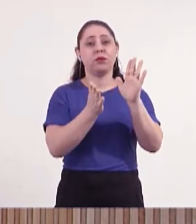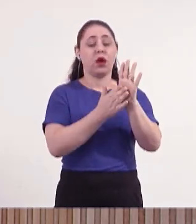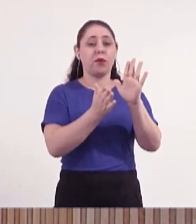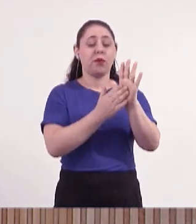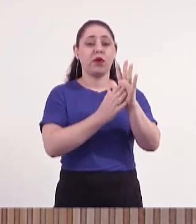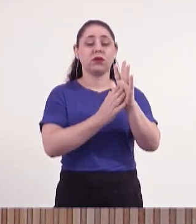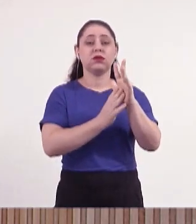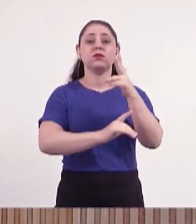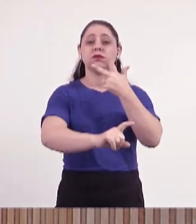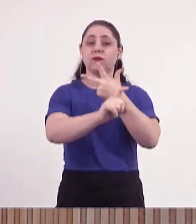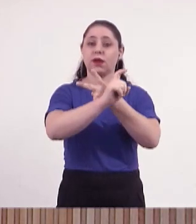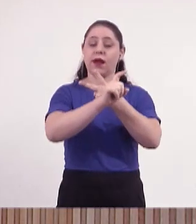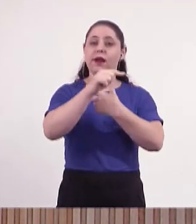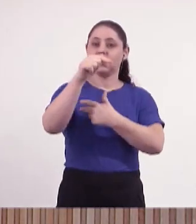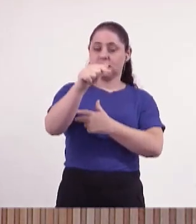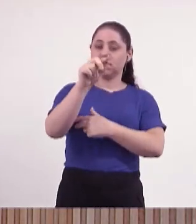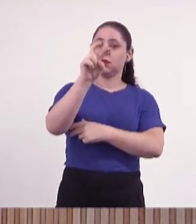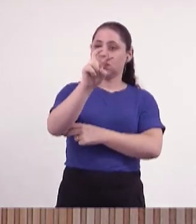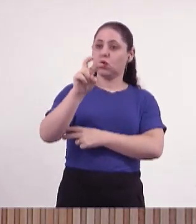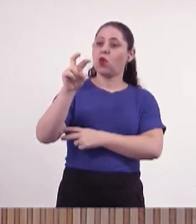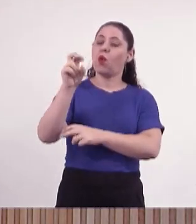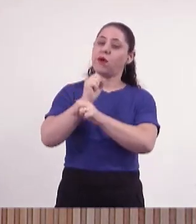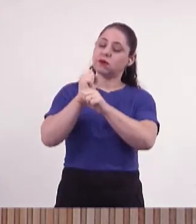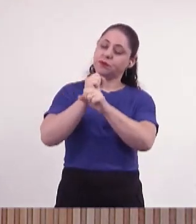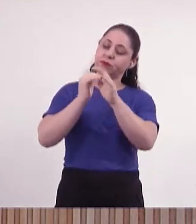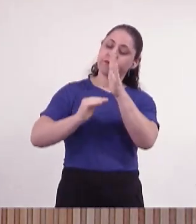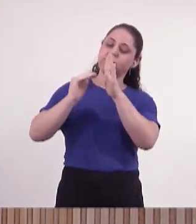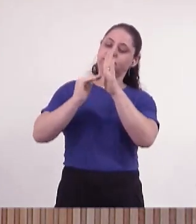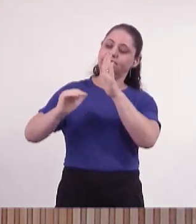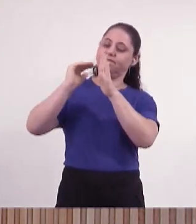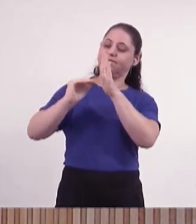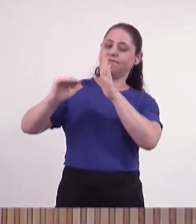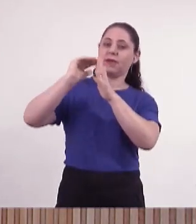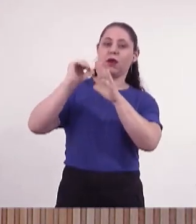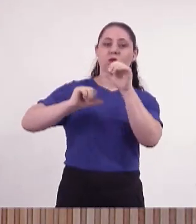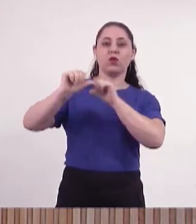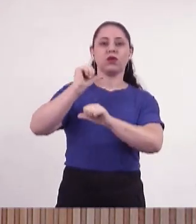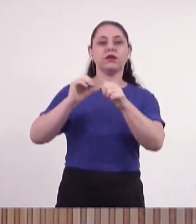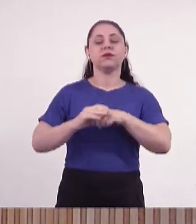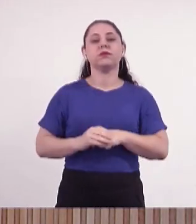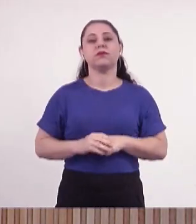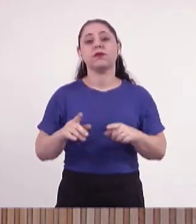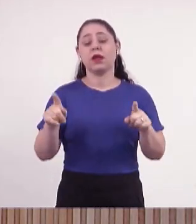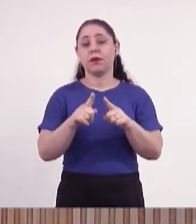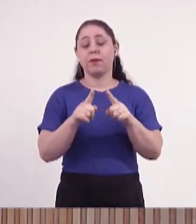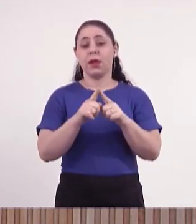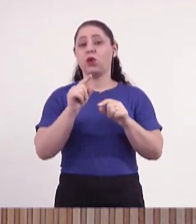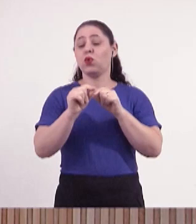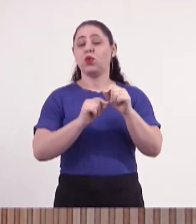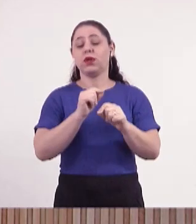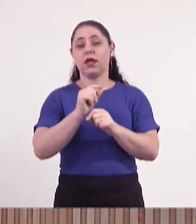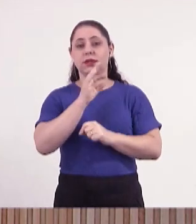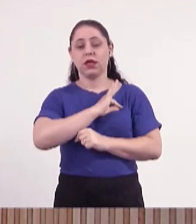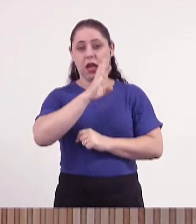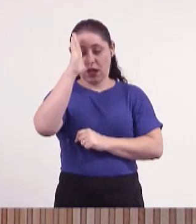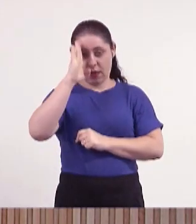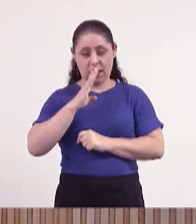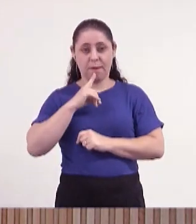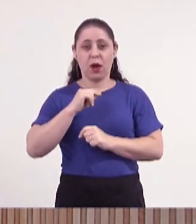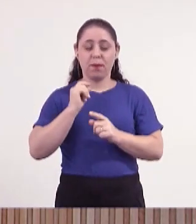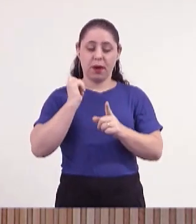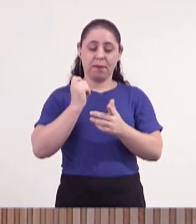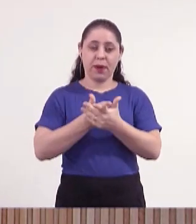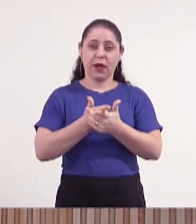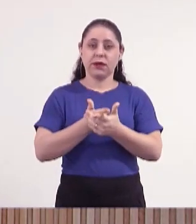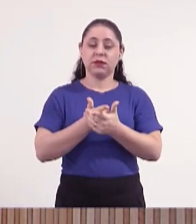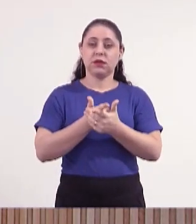Executivo, passam a ser 7 níveis e 5 anos de interstício. E também aumenta a faixa de isenção da contribuição